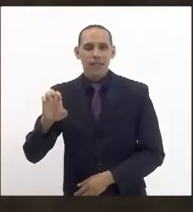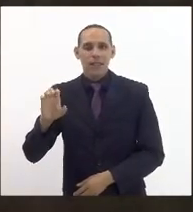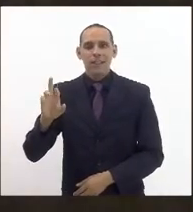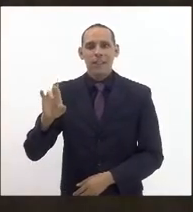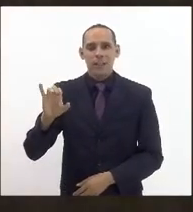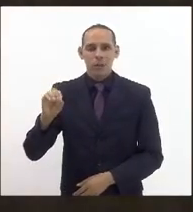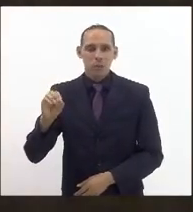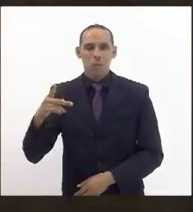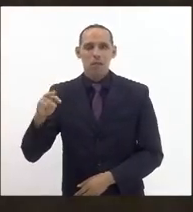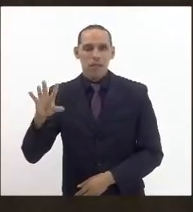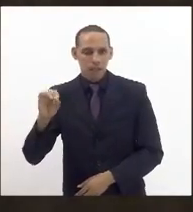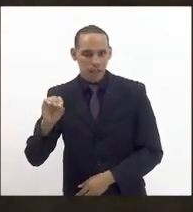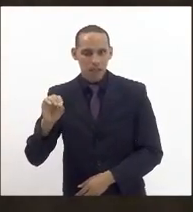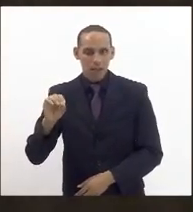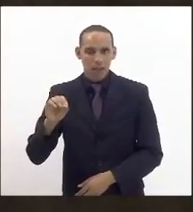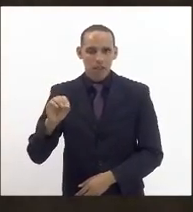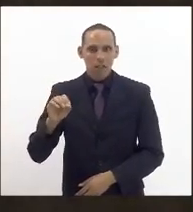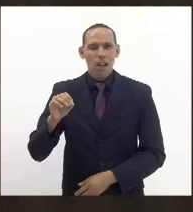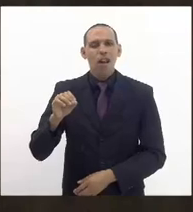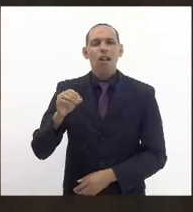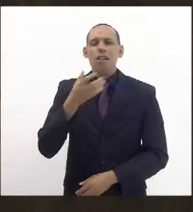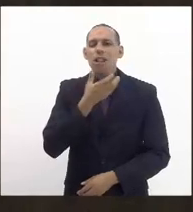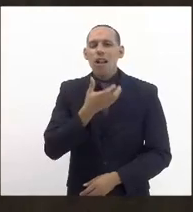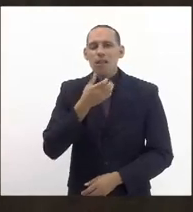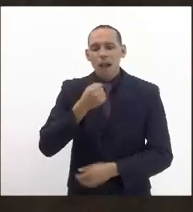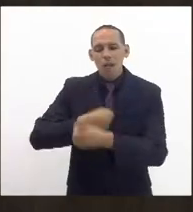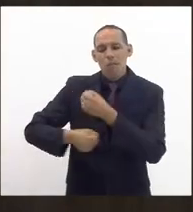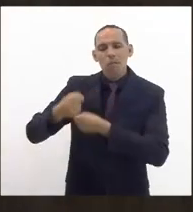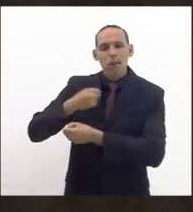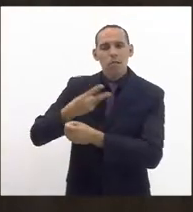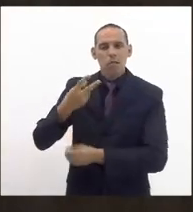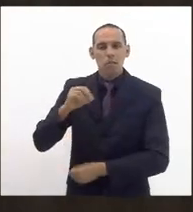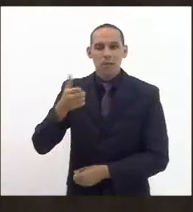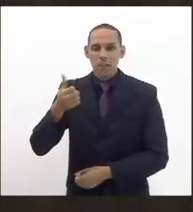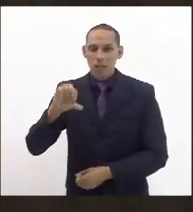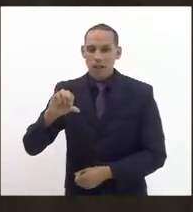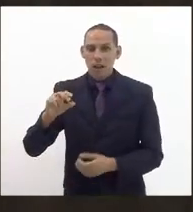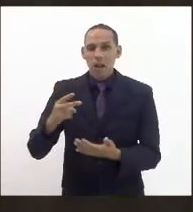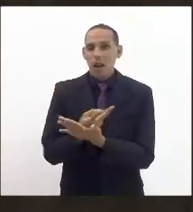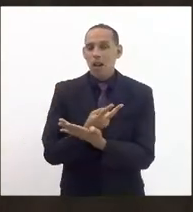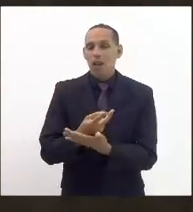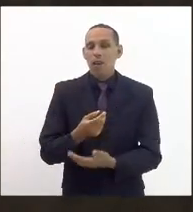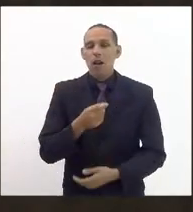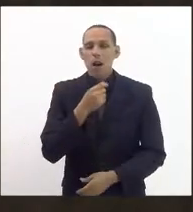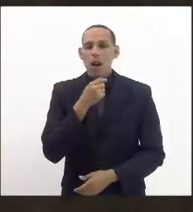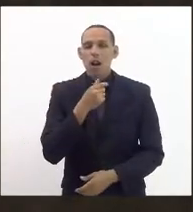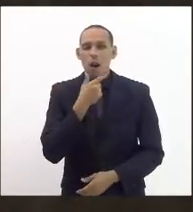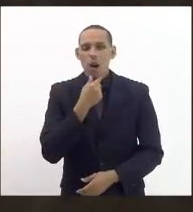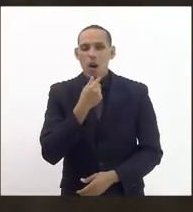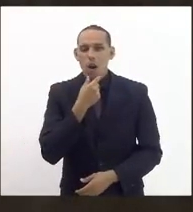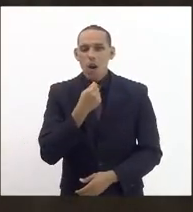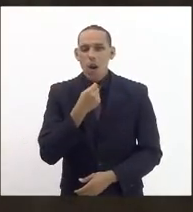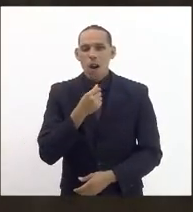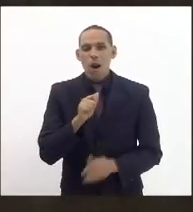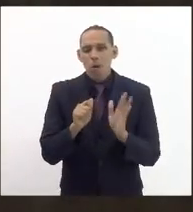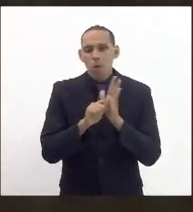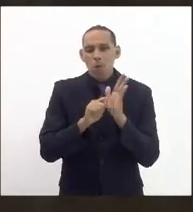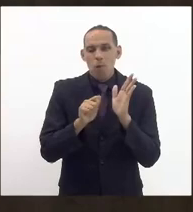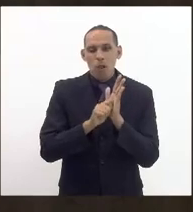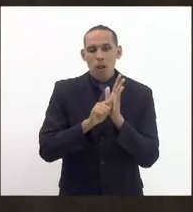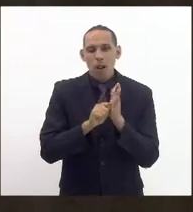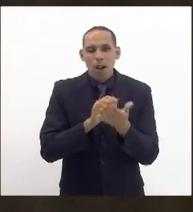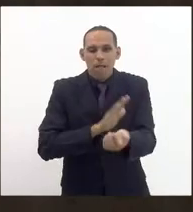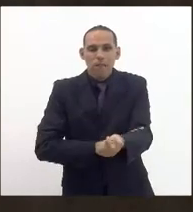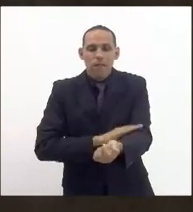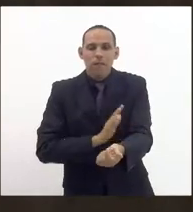uma ocorrência em dezembro de 2019, onde um rapaz, dependente químico, né, usuário